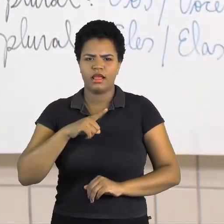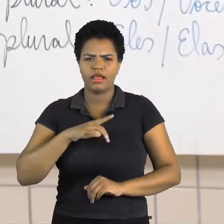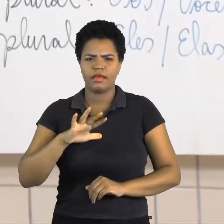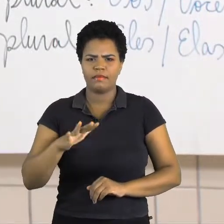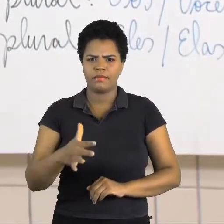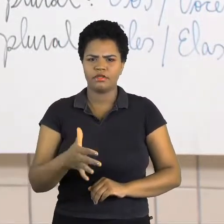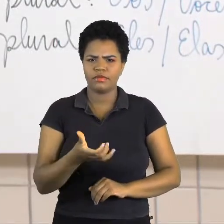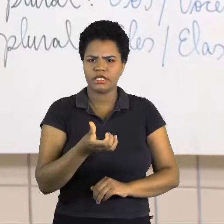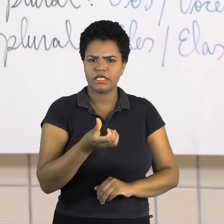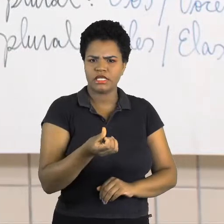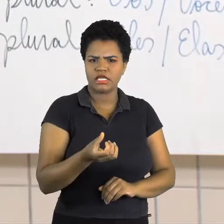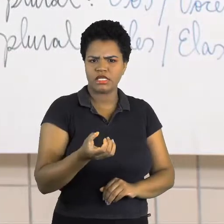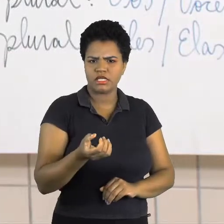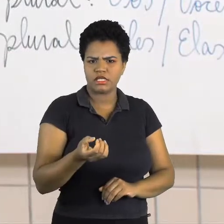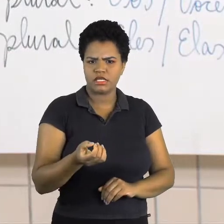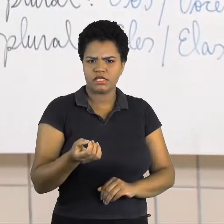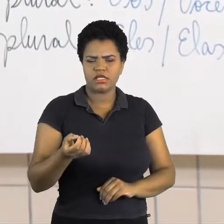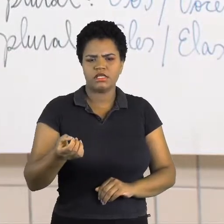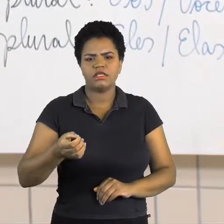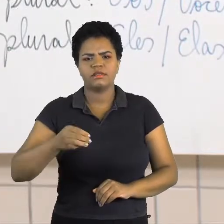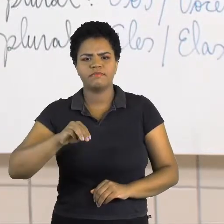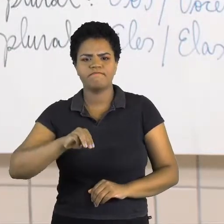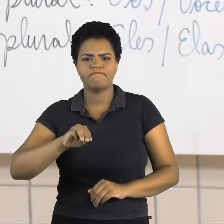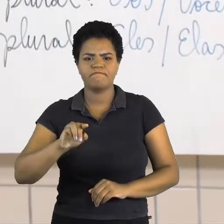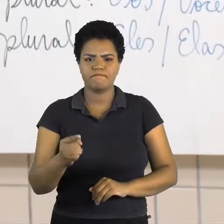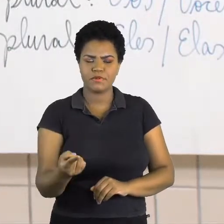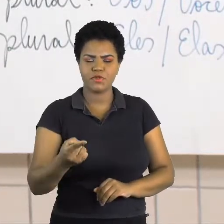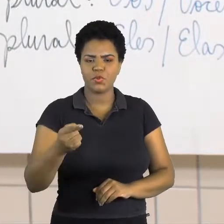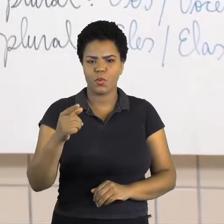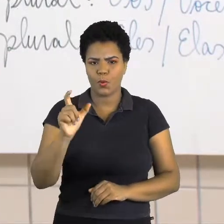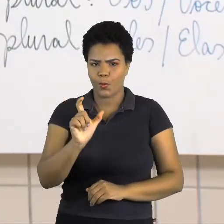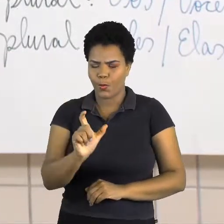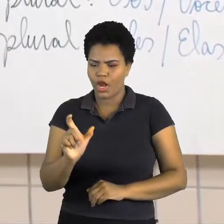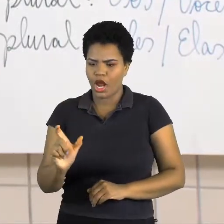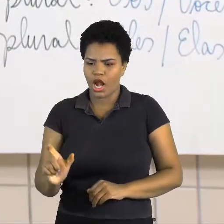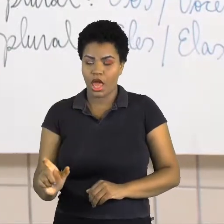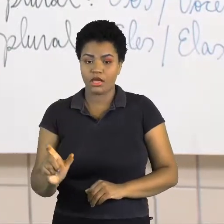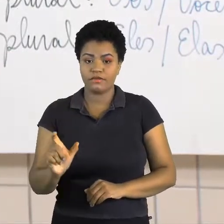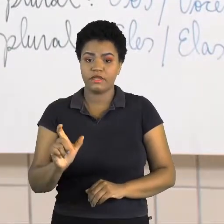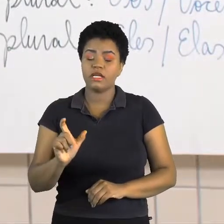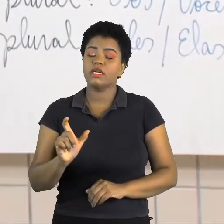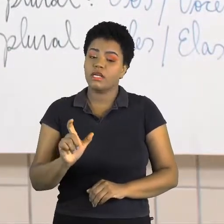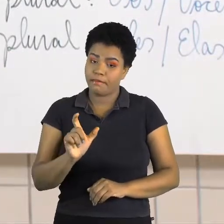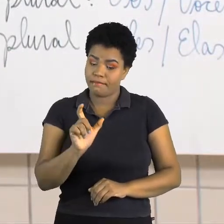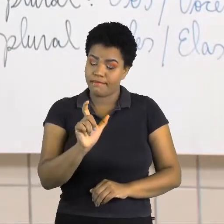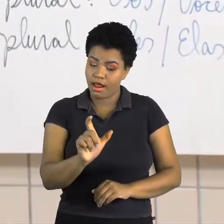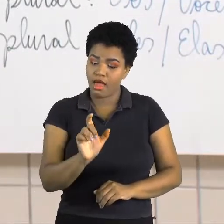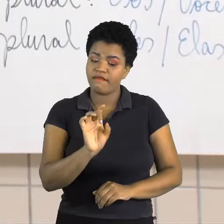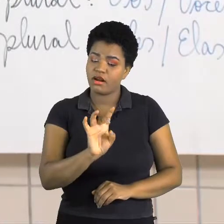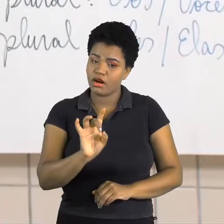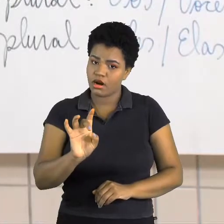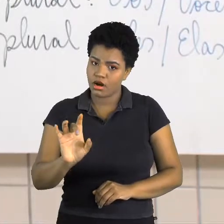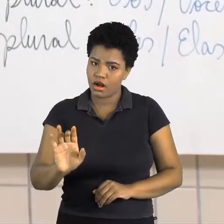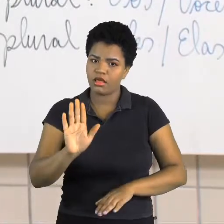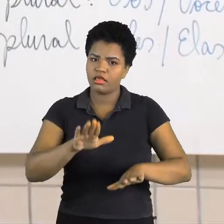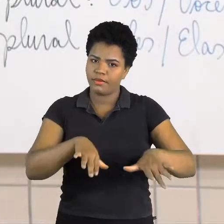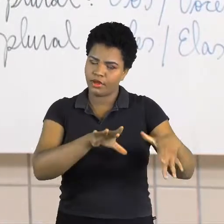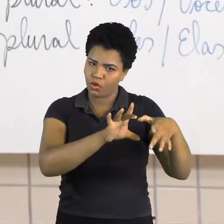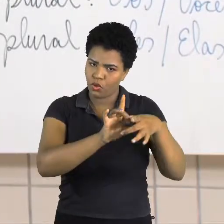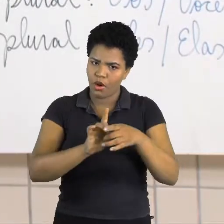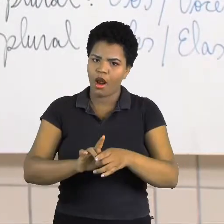600.000 palavras e que cada palavra, dependendo do contexto, pertence a uma classe